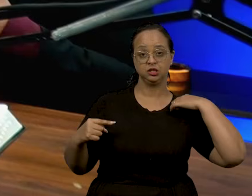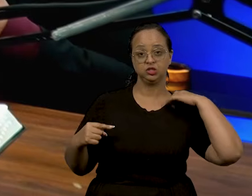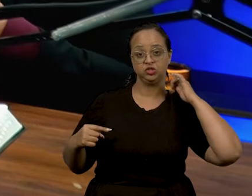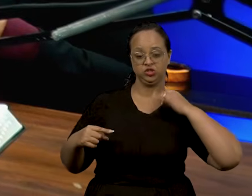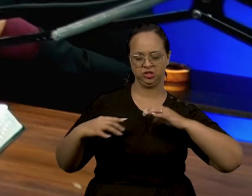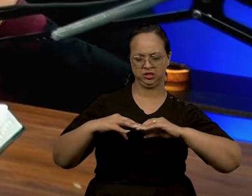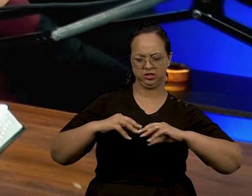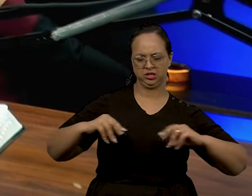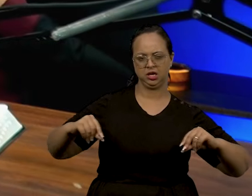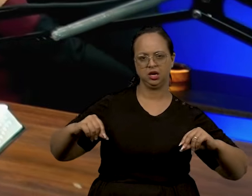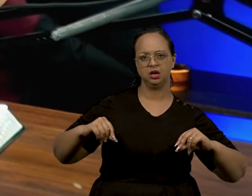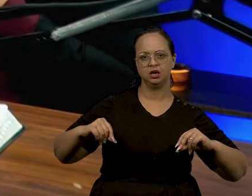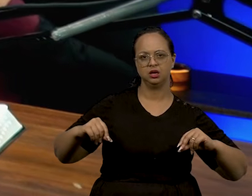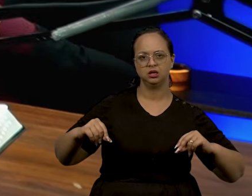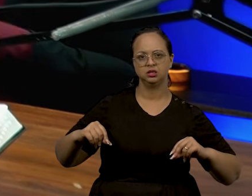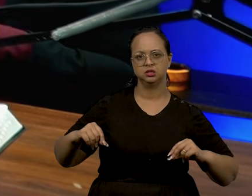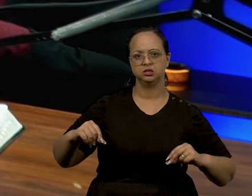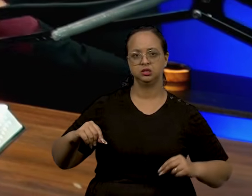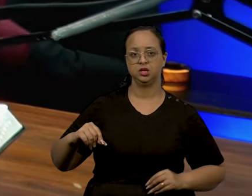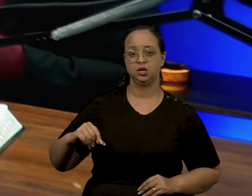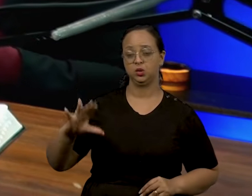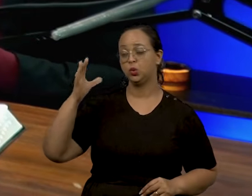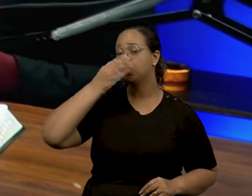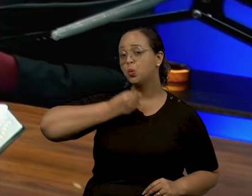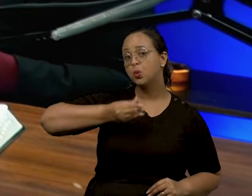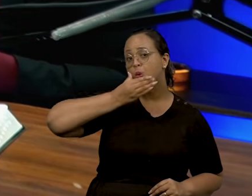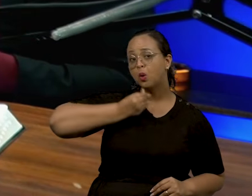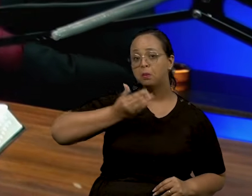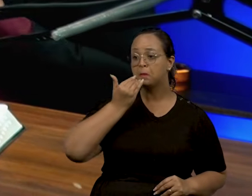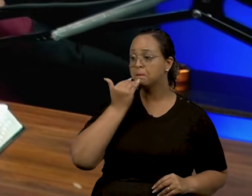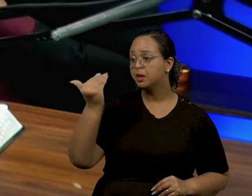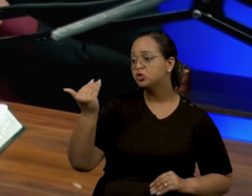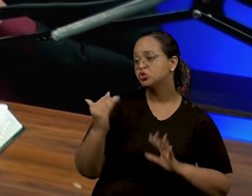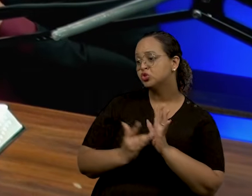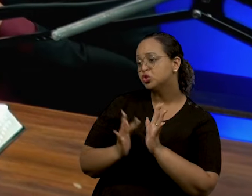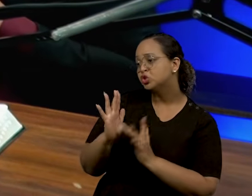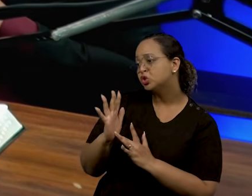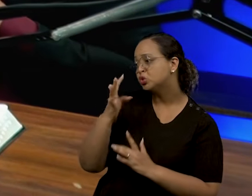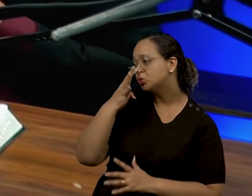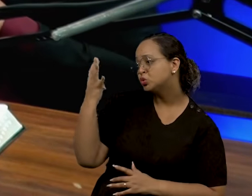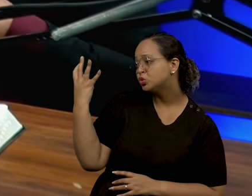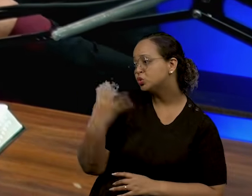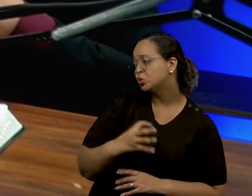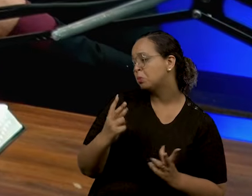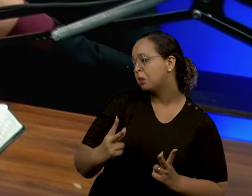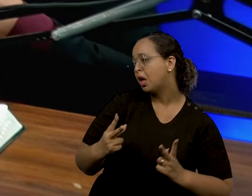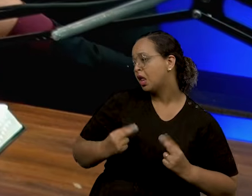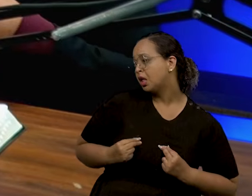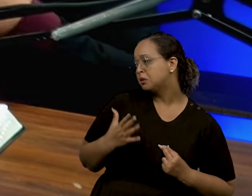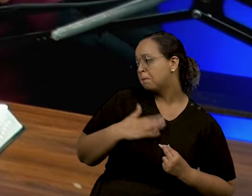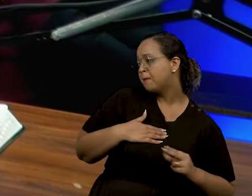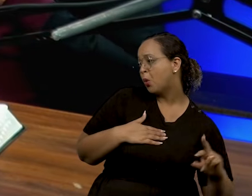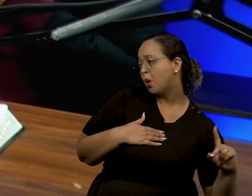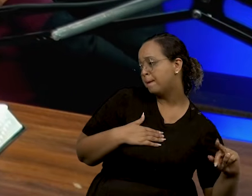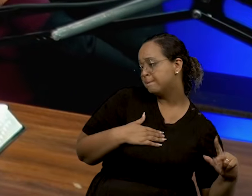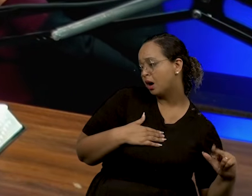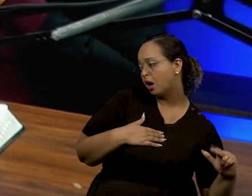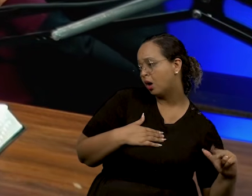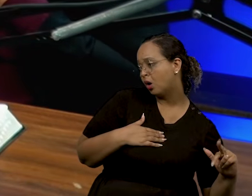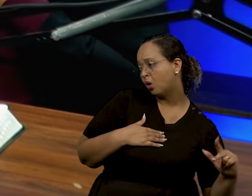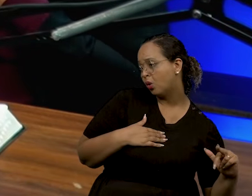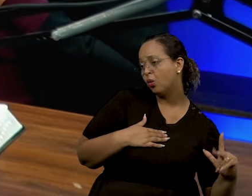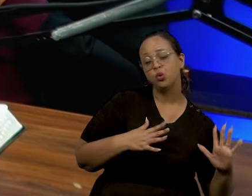Jesus para julgar a disputa dele de herança com o seu irmão. E o Senhor Jesus ele diz assim: quem me pôs